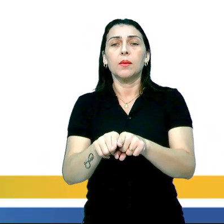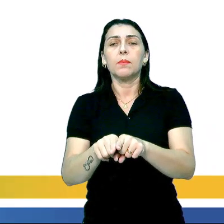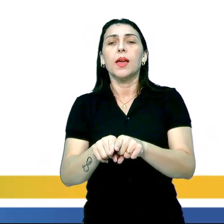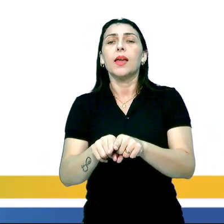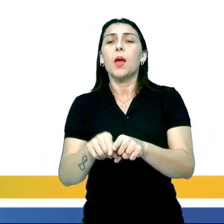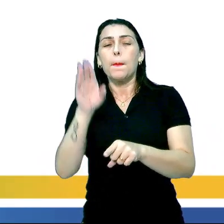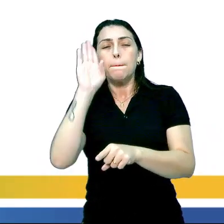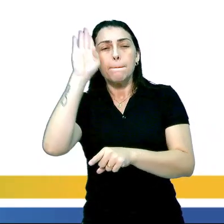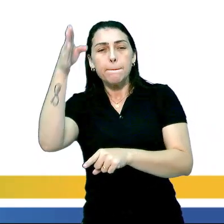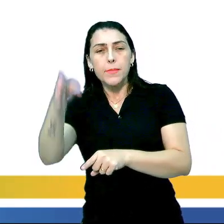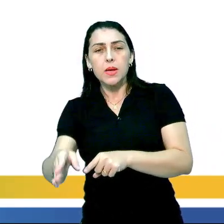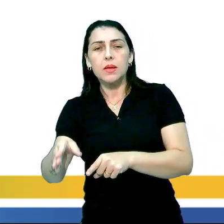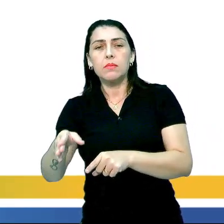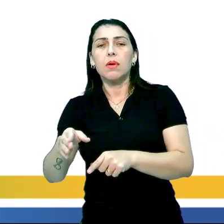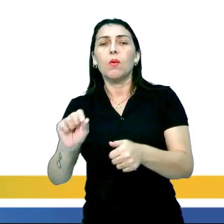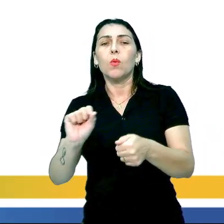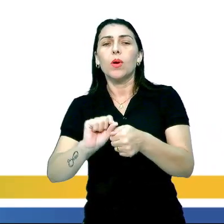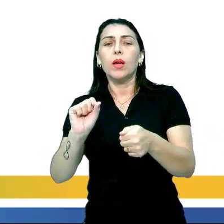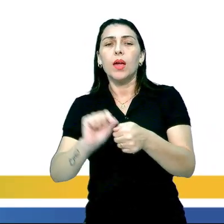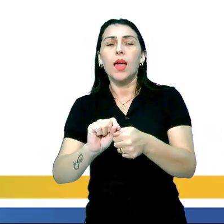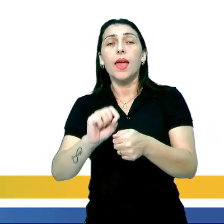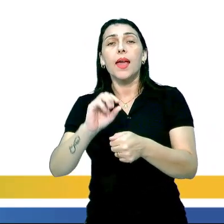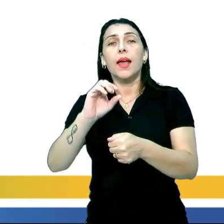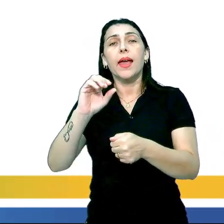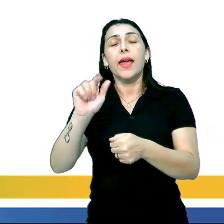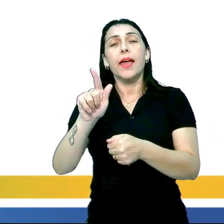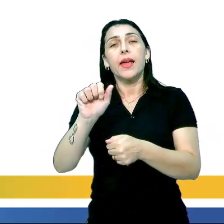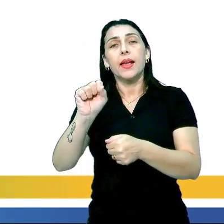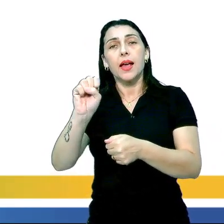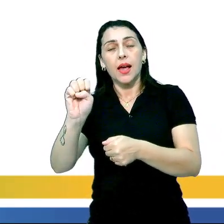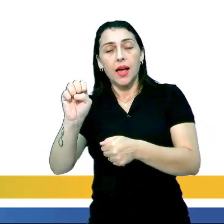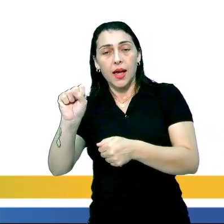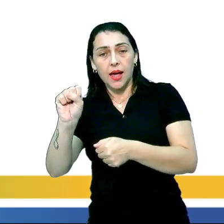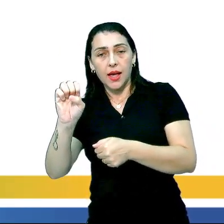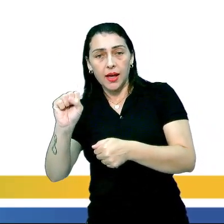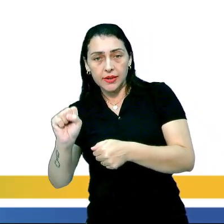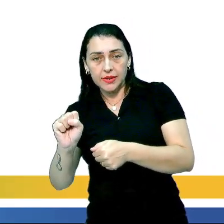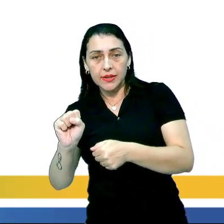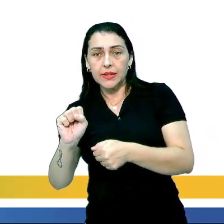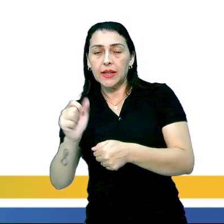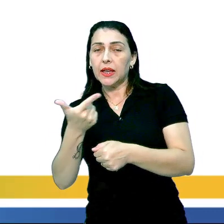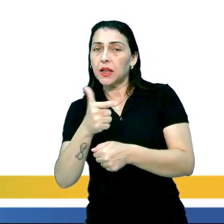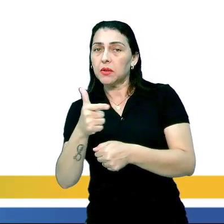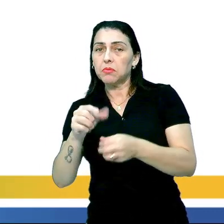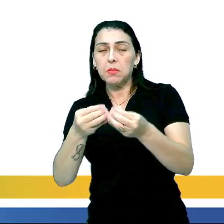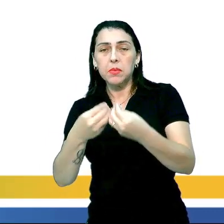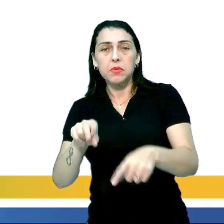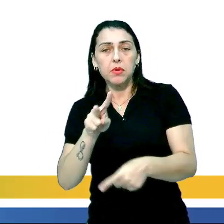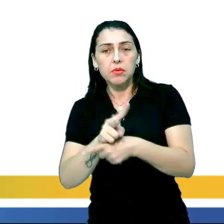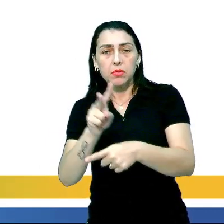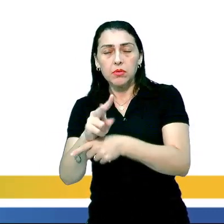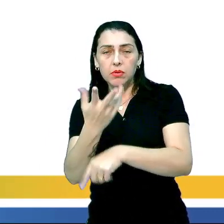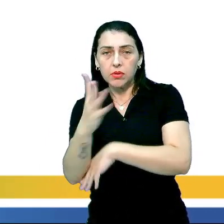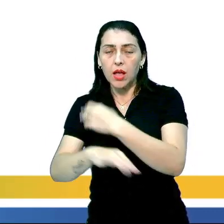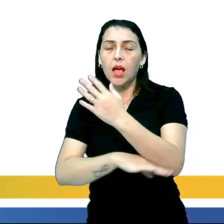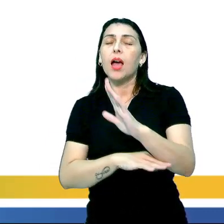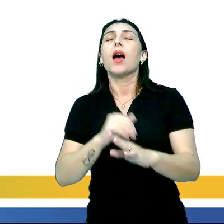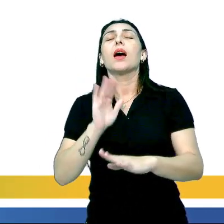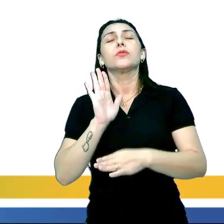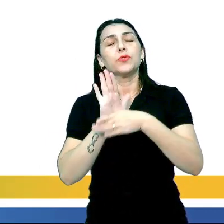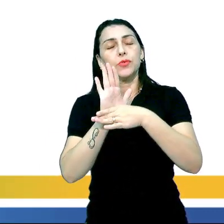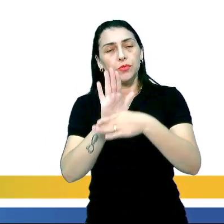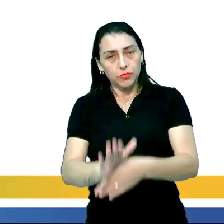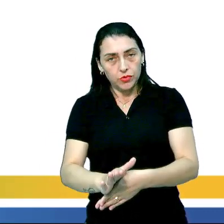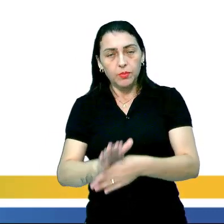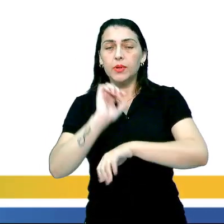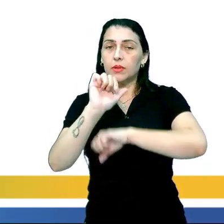natural, é uma das principais fontes de lançamento de gases nocivos ao meio ambiente. Então, isso contribui diretamente